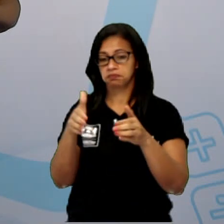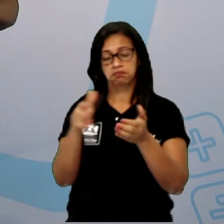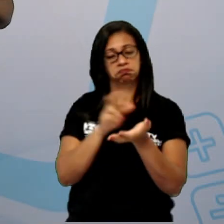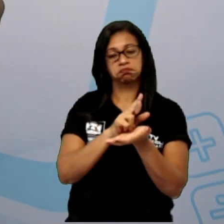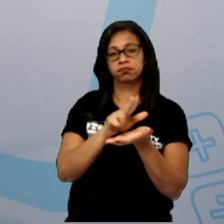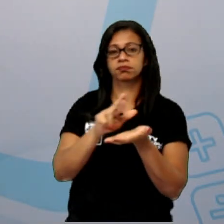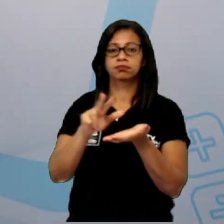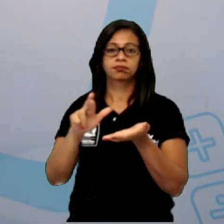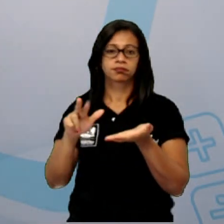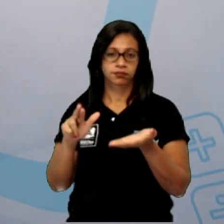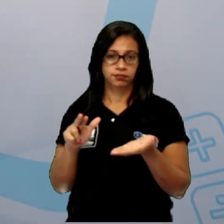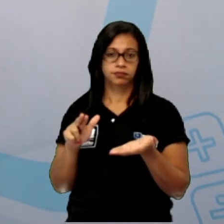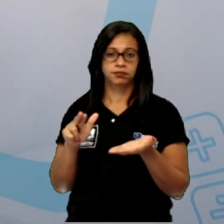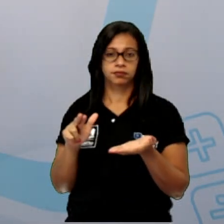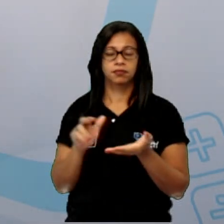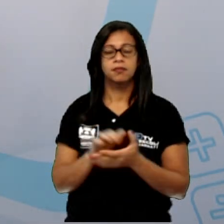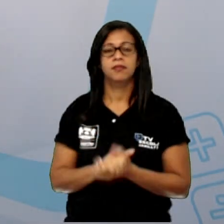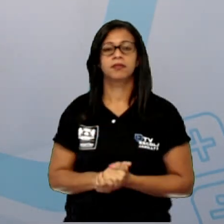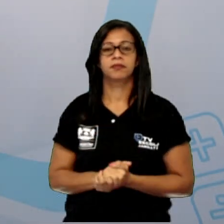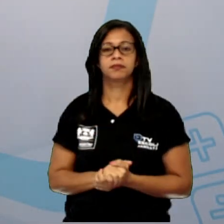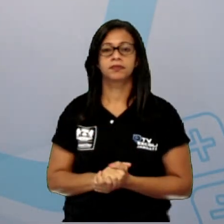disso, o solo ele